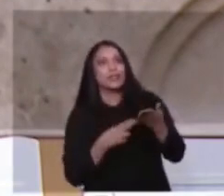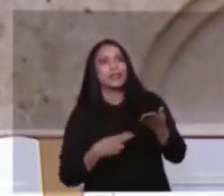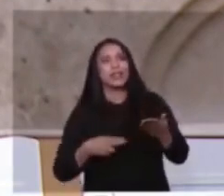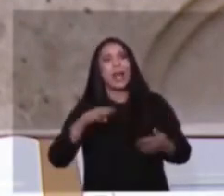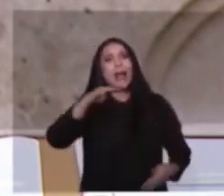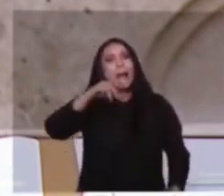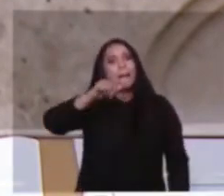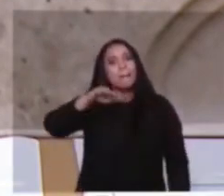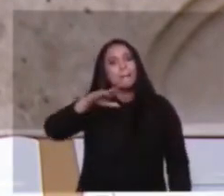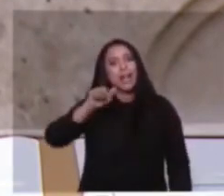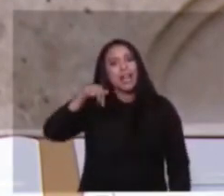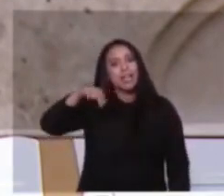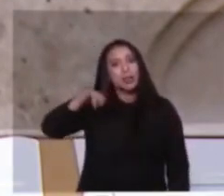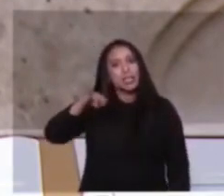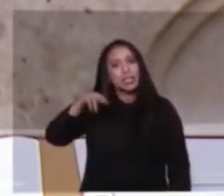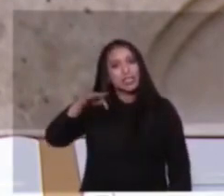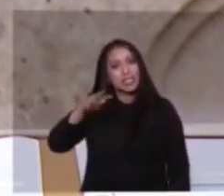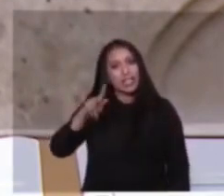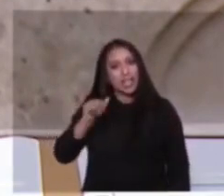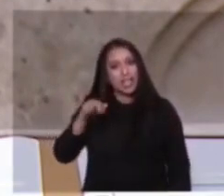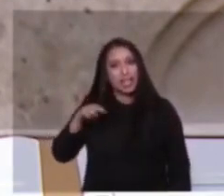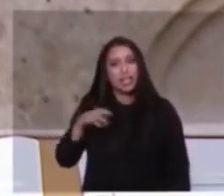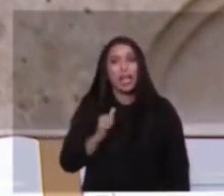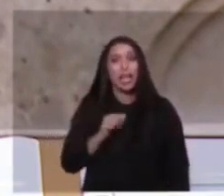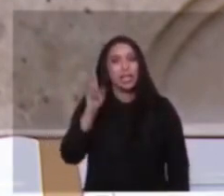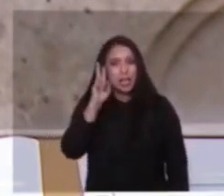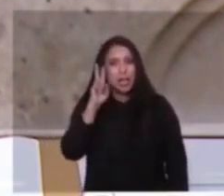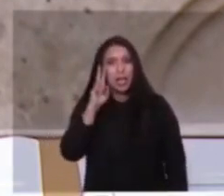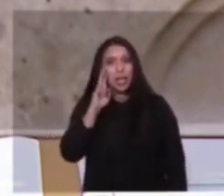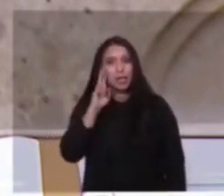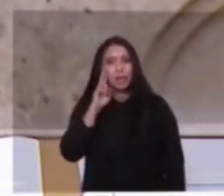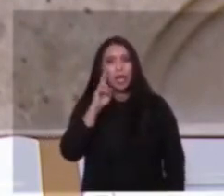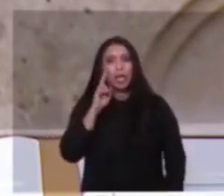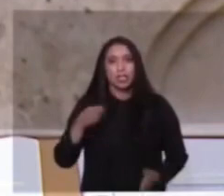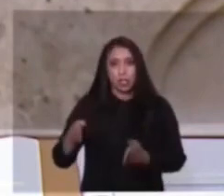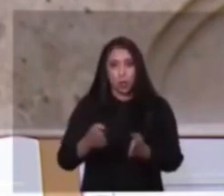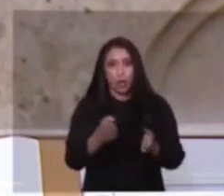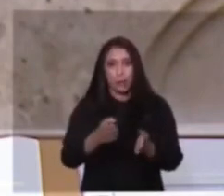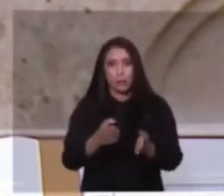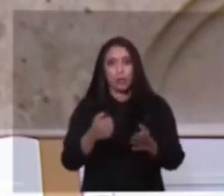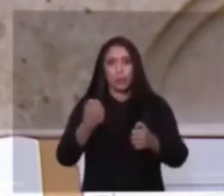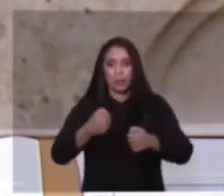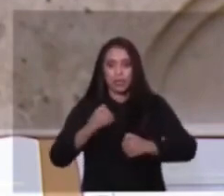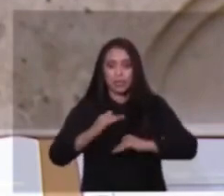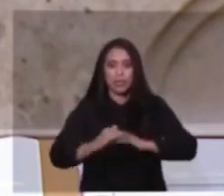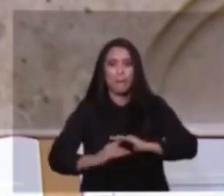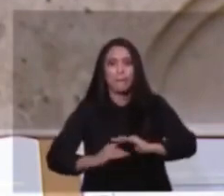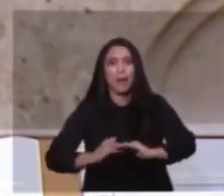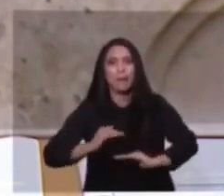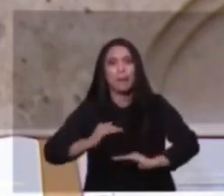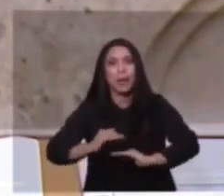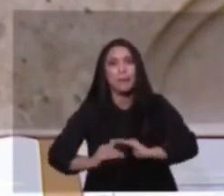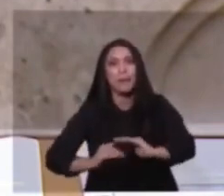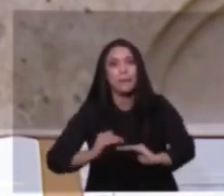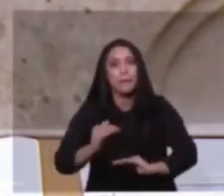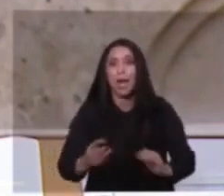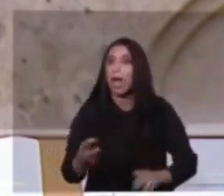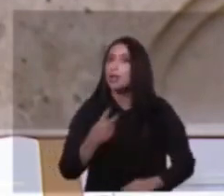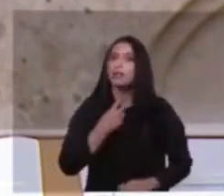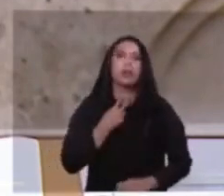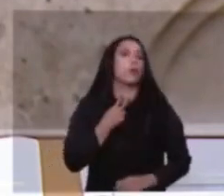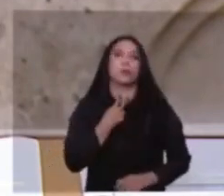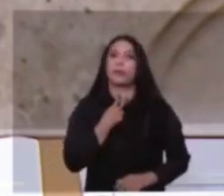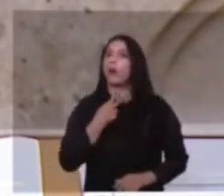Mário Quintana, quando lembra que são os passos que fazem o caminho. E não posso esquecer que